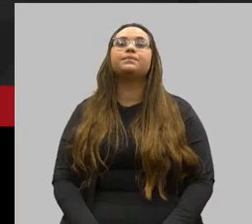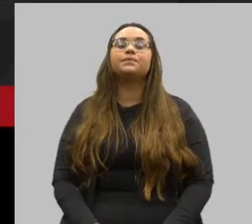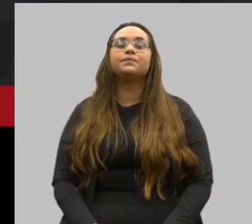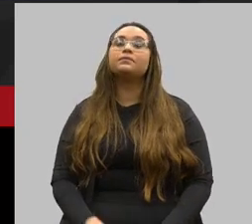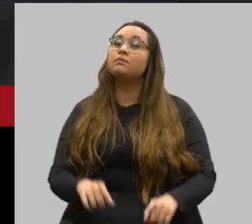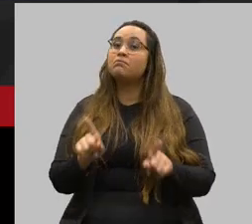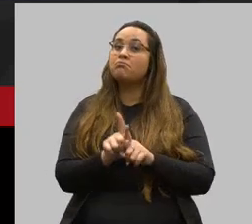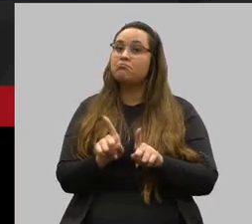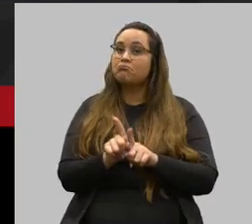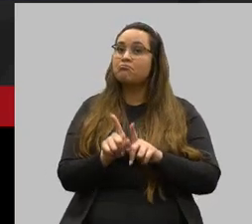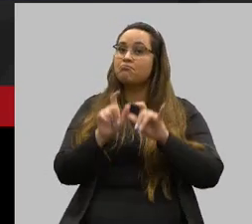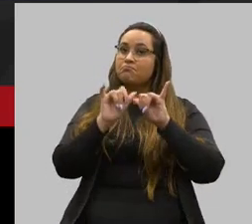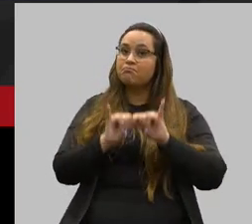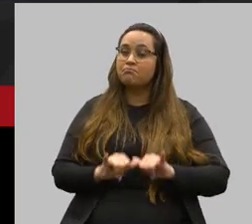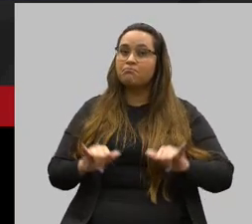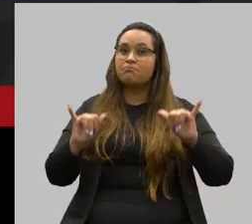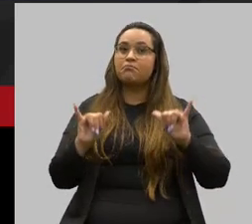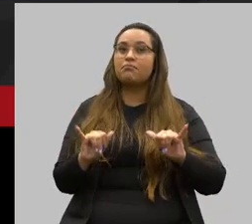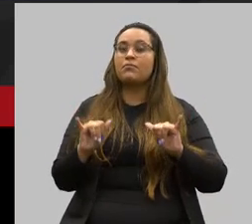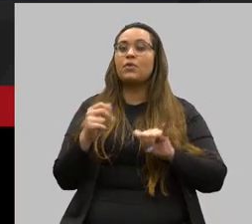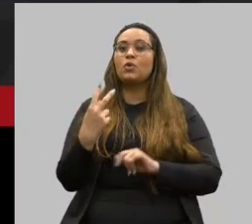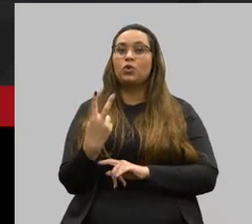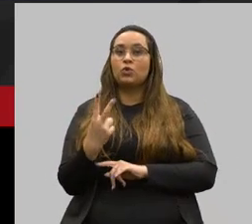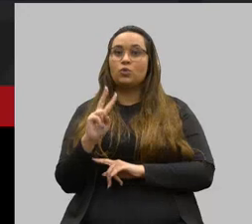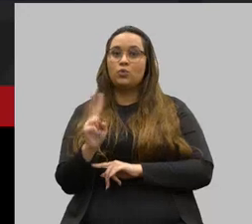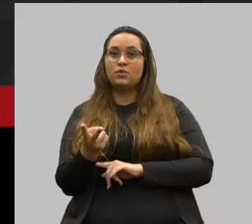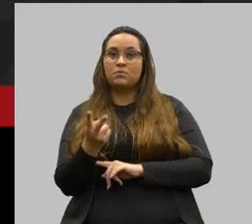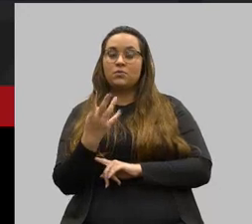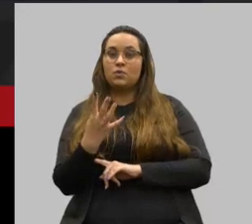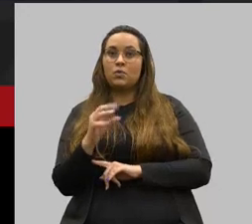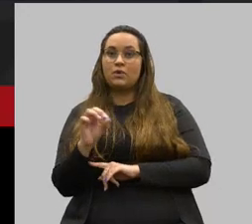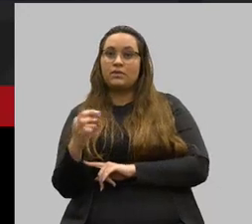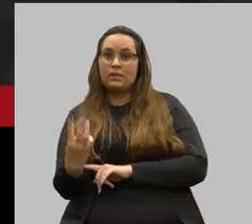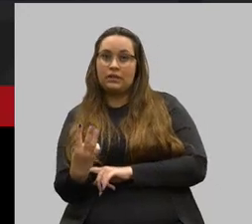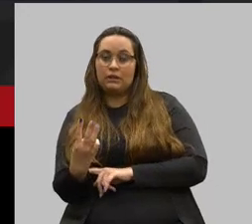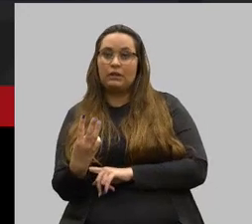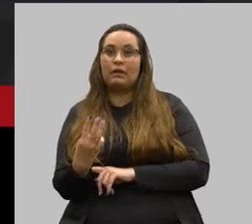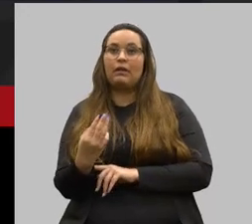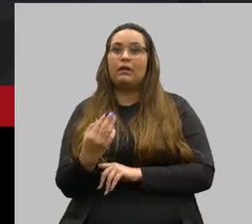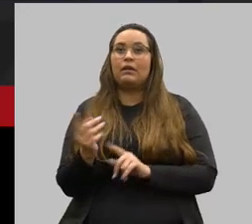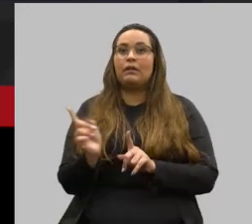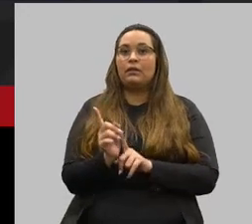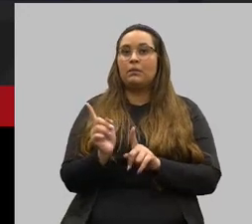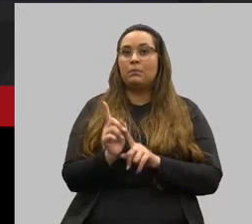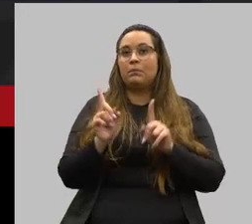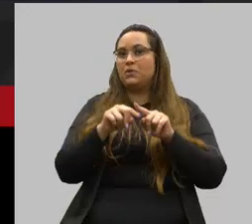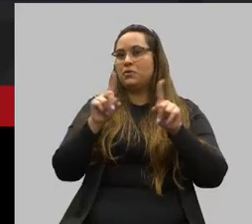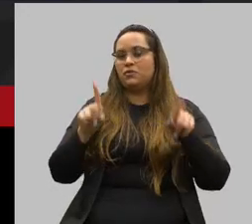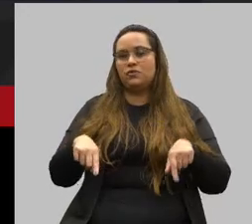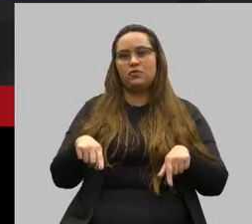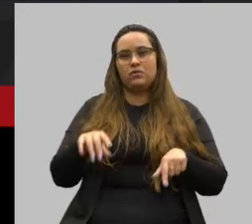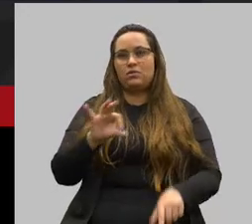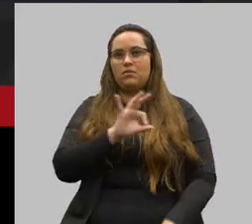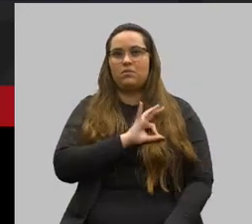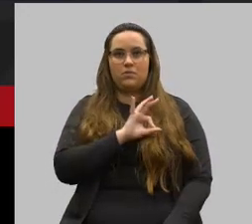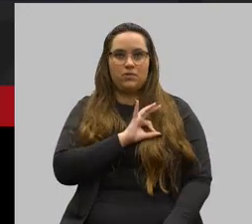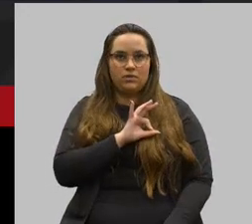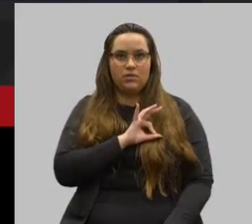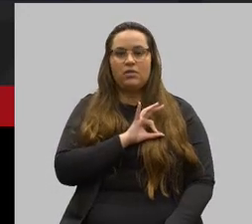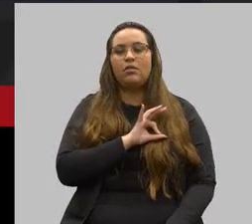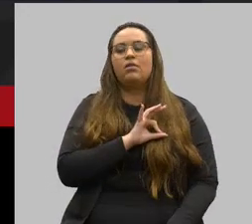publicação de eh 2403 progressões tanto de servidores policiais quanto de